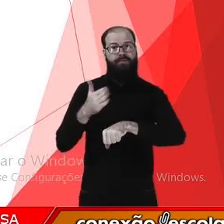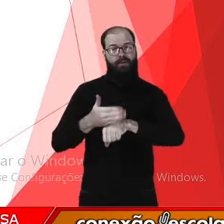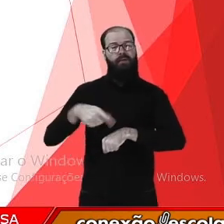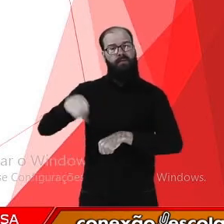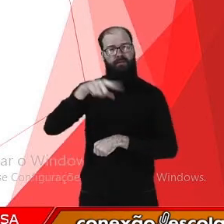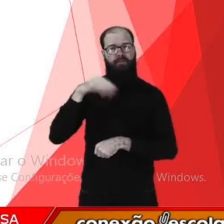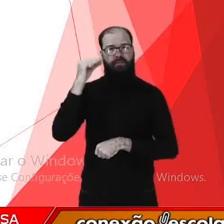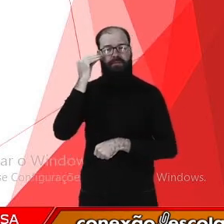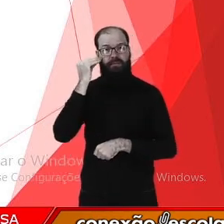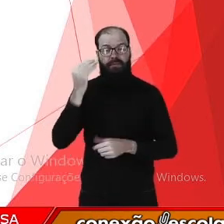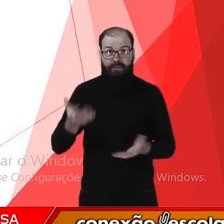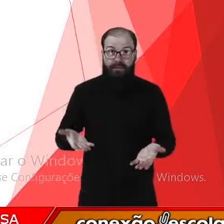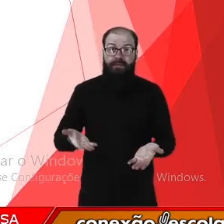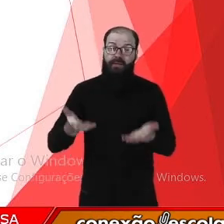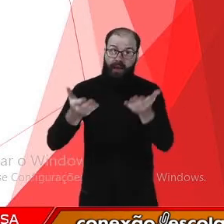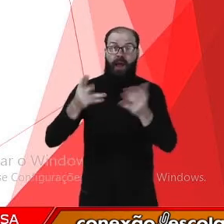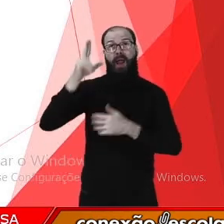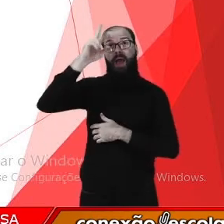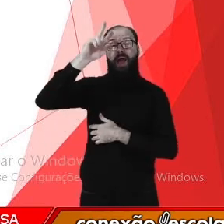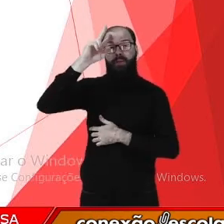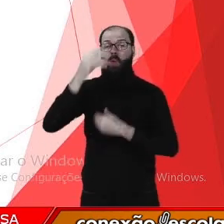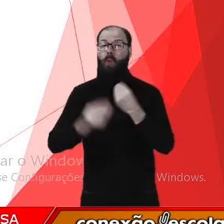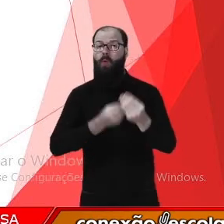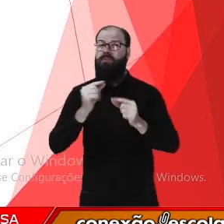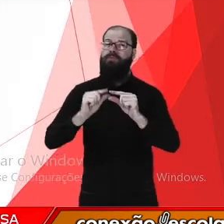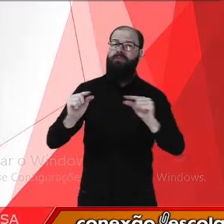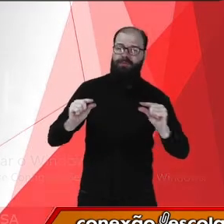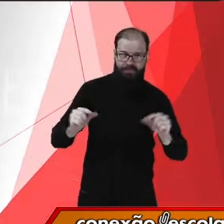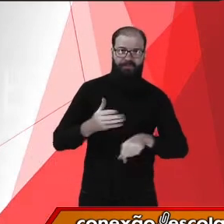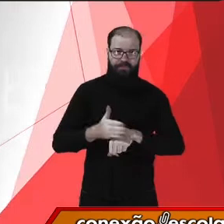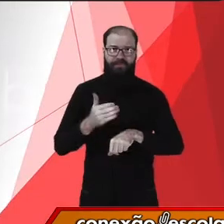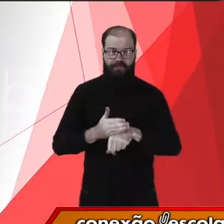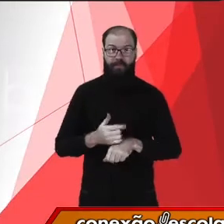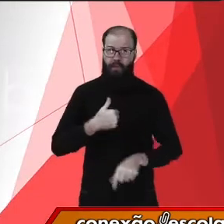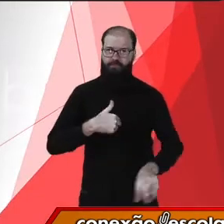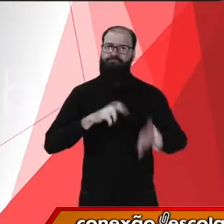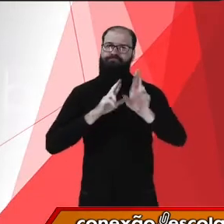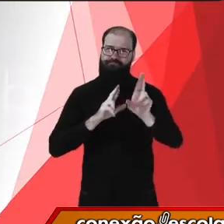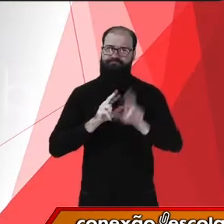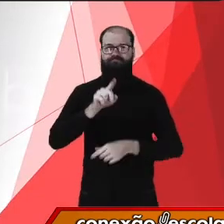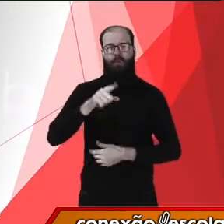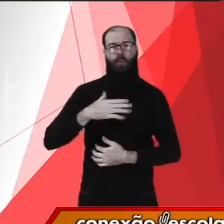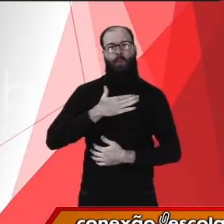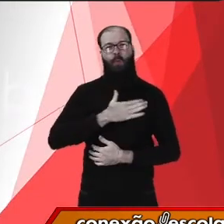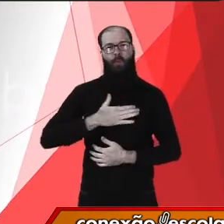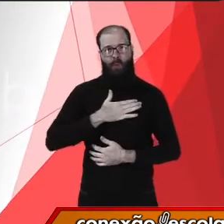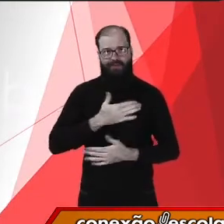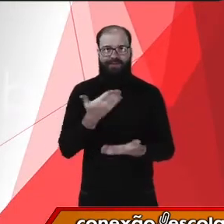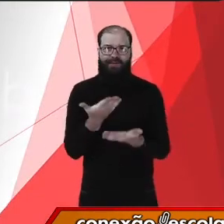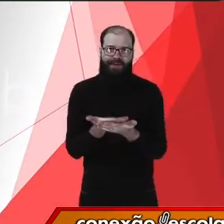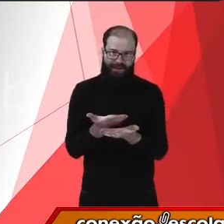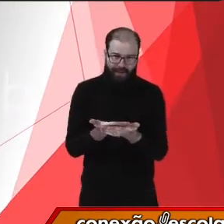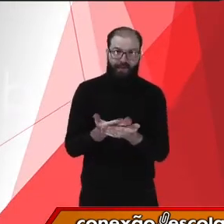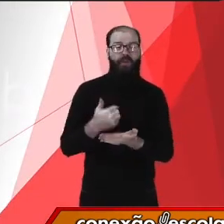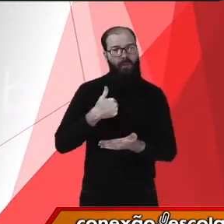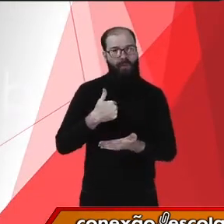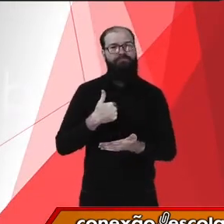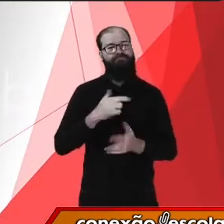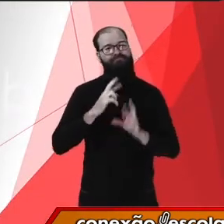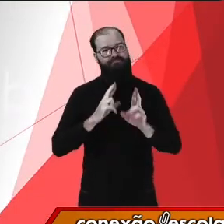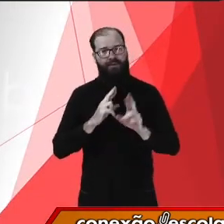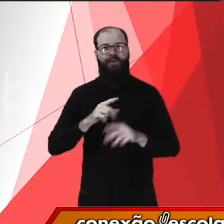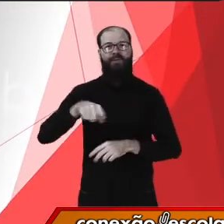pudessem praticar, recapitular, ok? Eu espero muito que vocês tenham gostado dessa aula, que vocês tenham